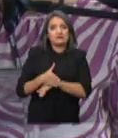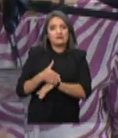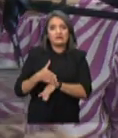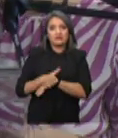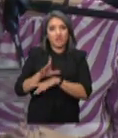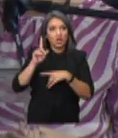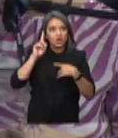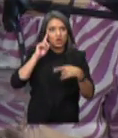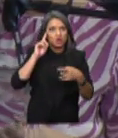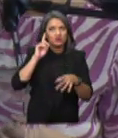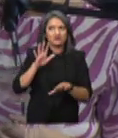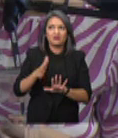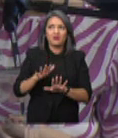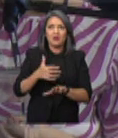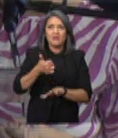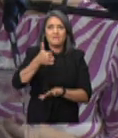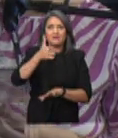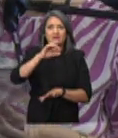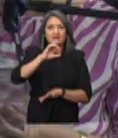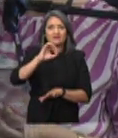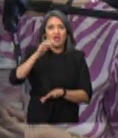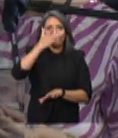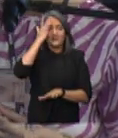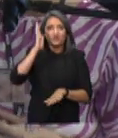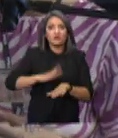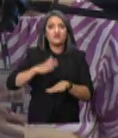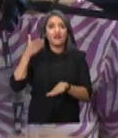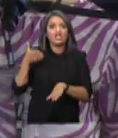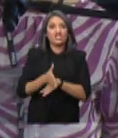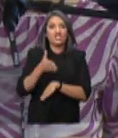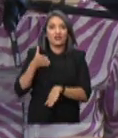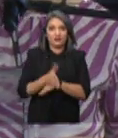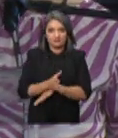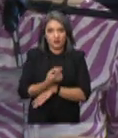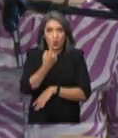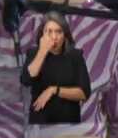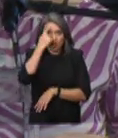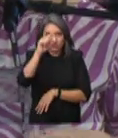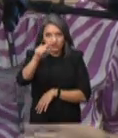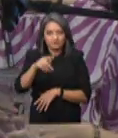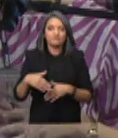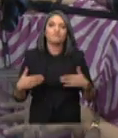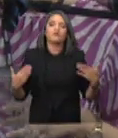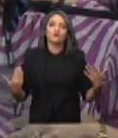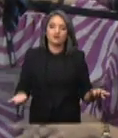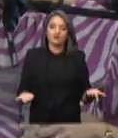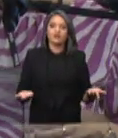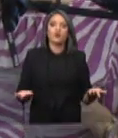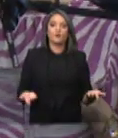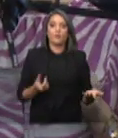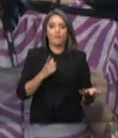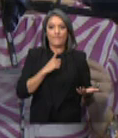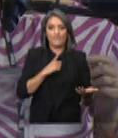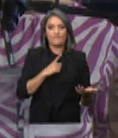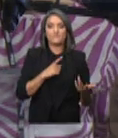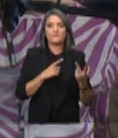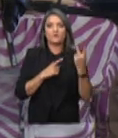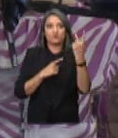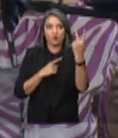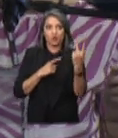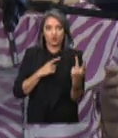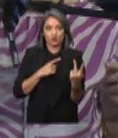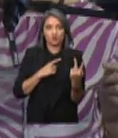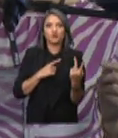por dia nosso município de Manaus na cidade de Manaus então temos primeiramente dois